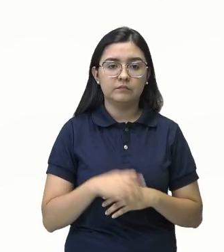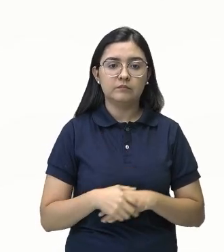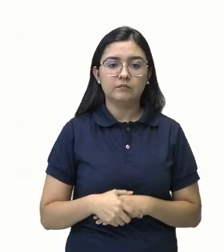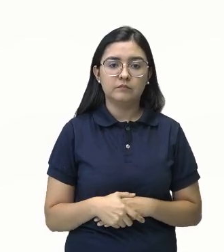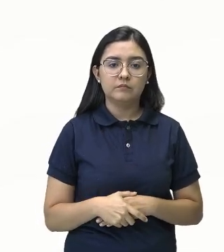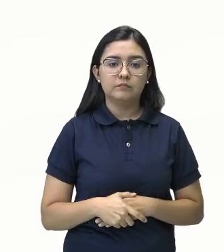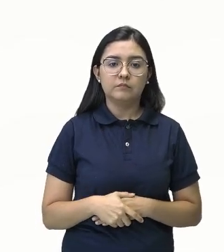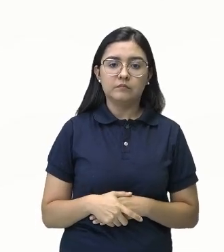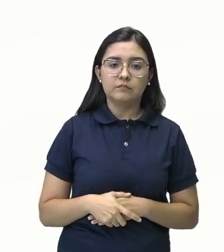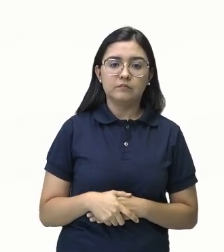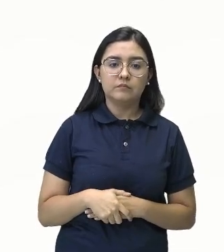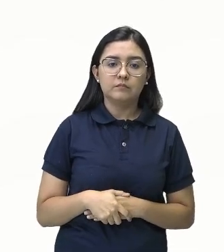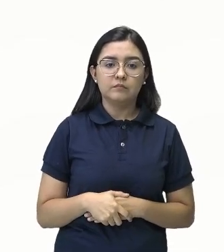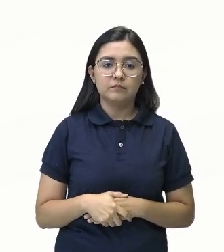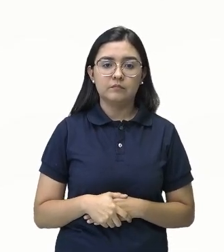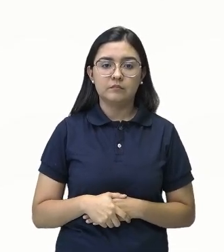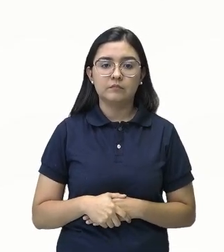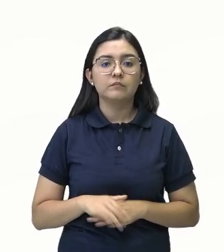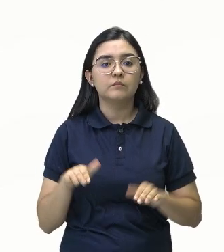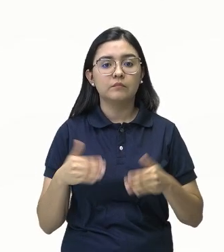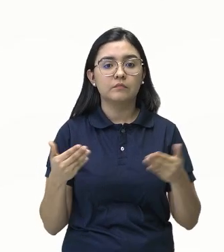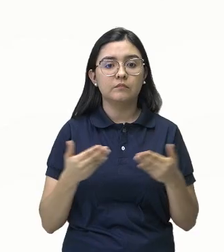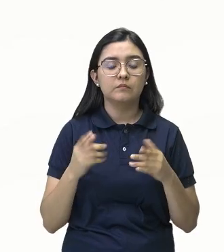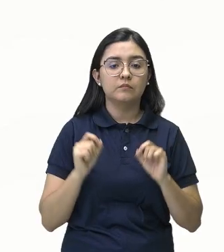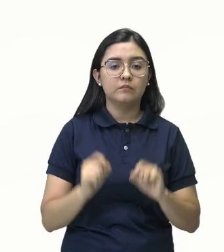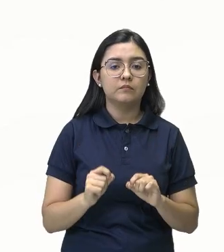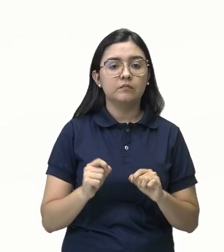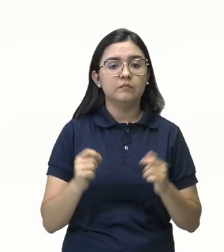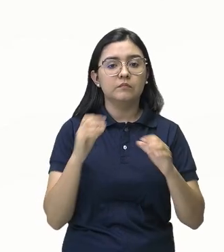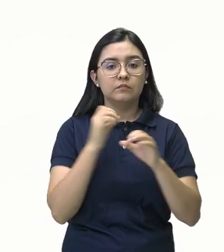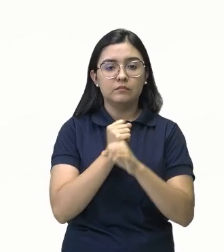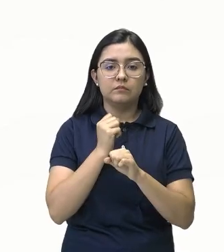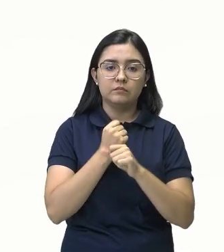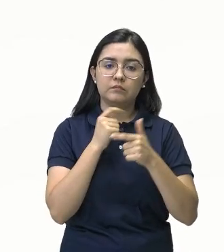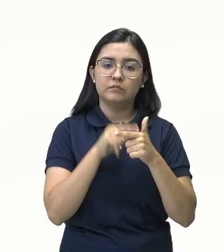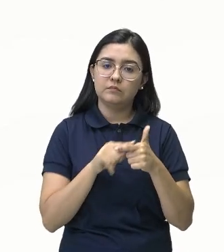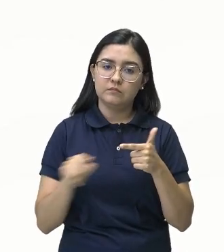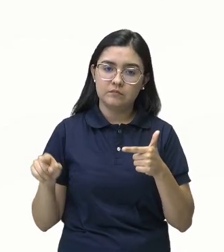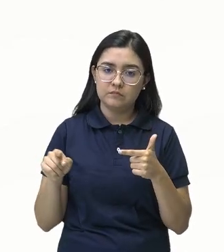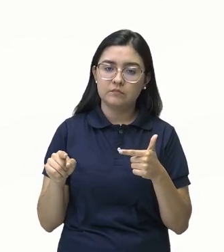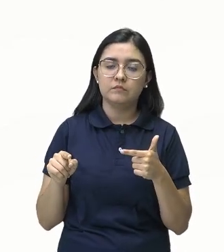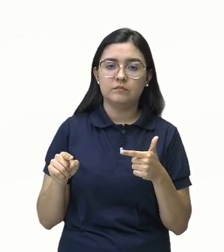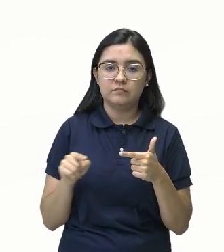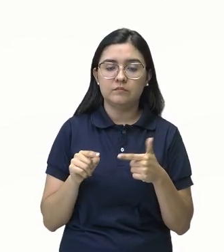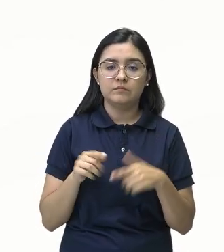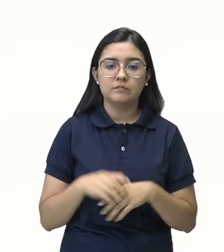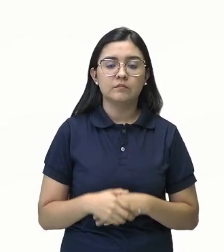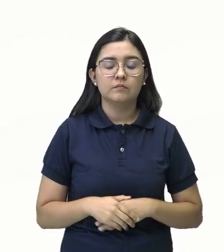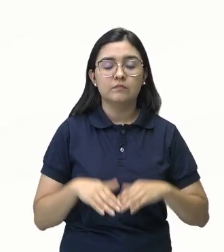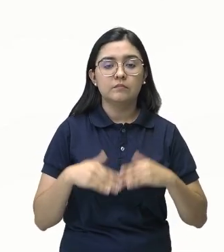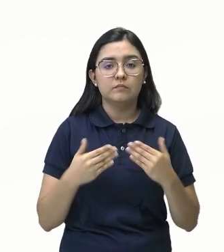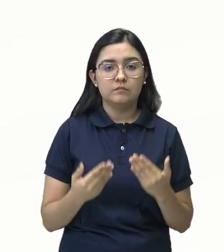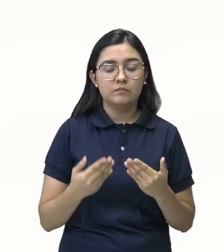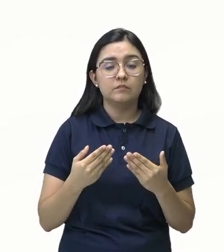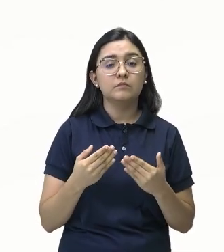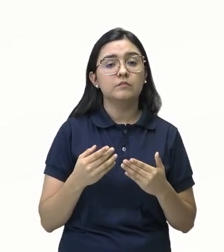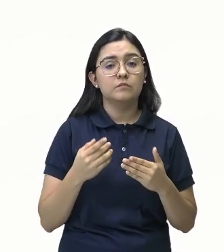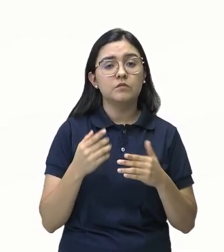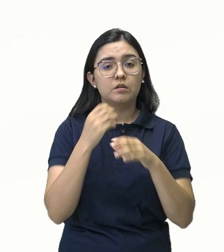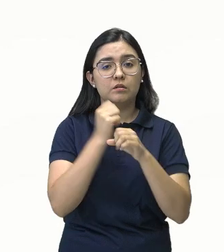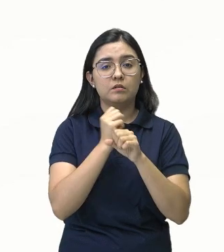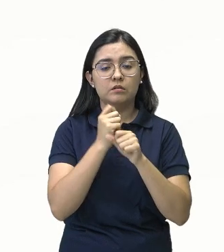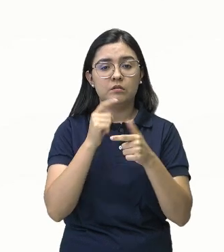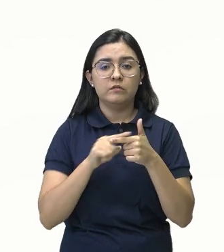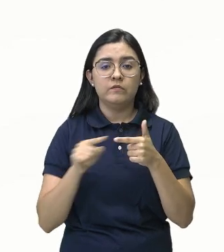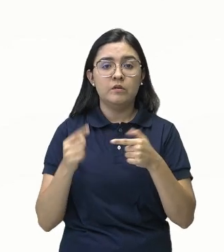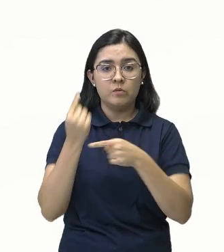eu faço a minha divisãozinha, ó. Ou corta um e corta outro. É o mesmo do que você dividir e vai dar um